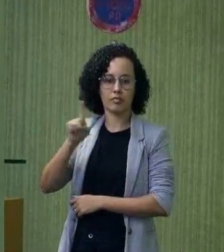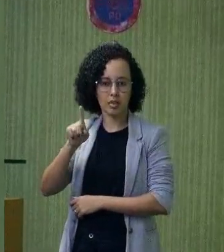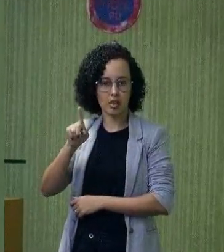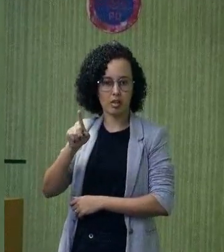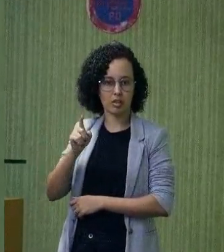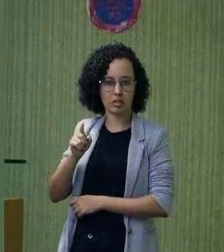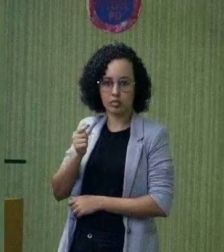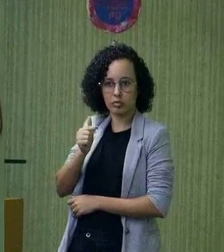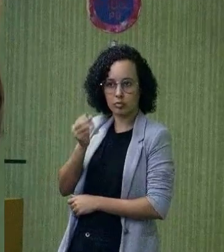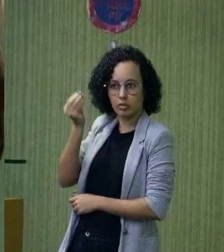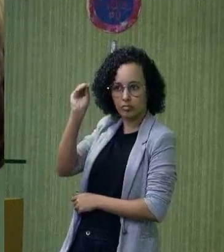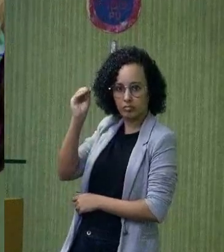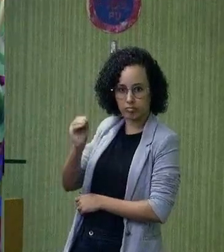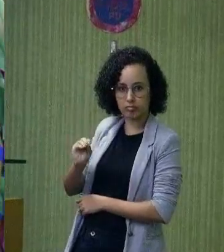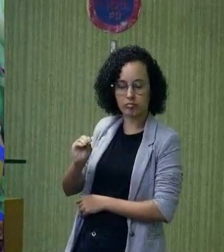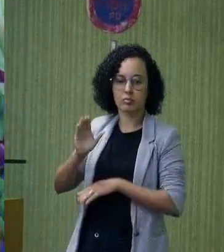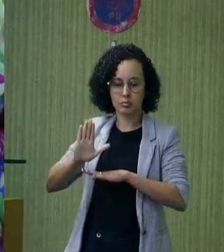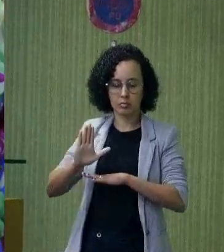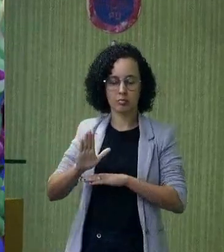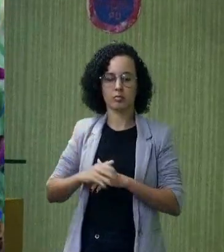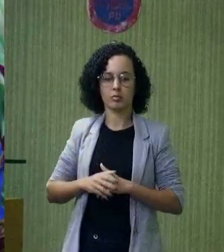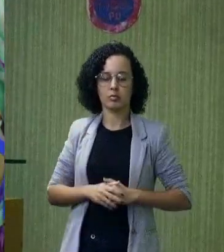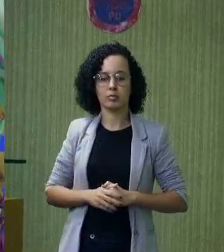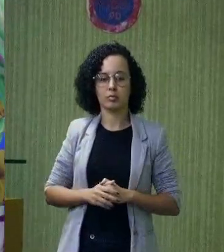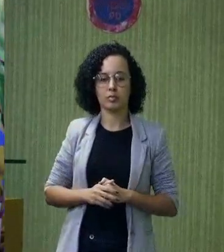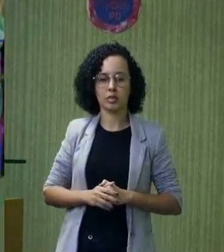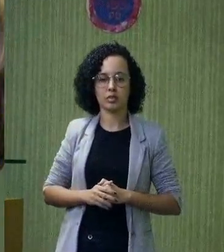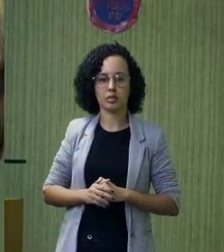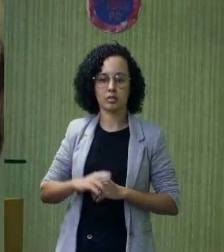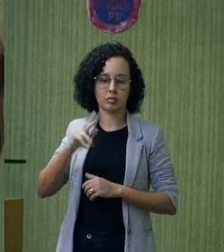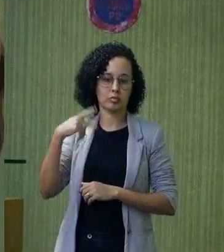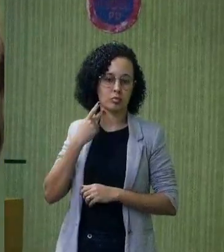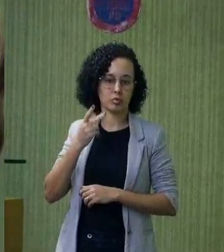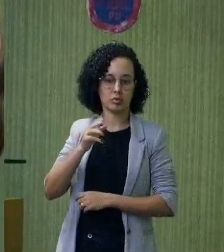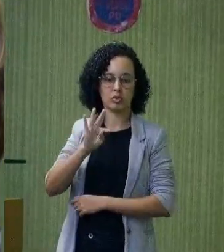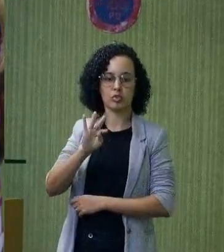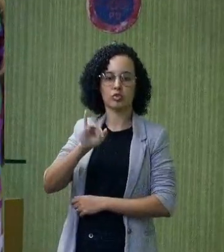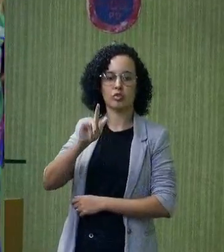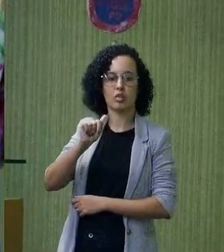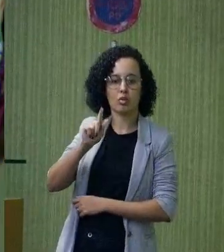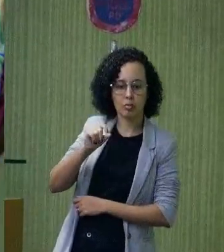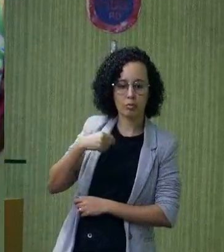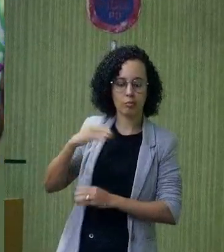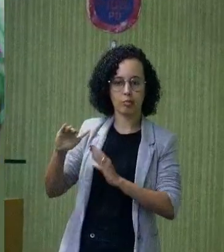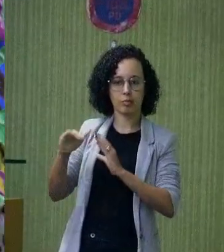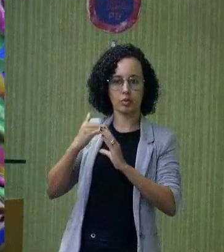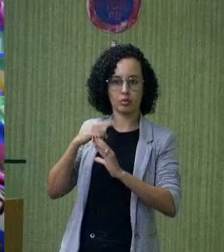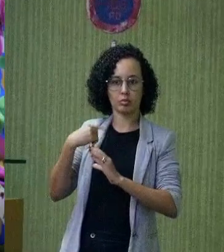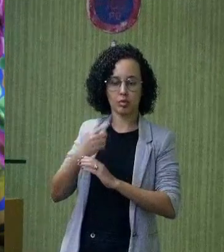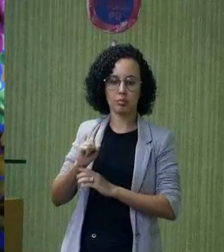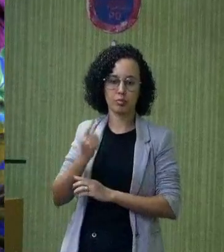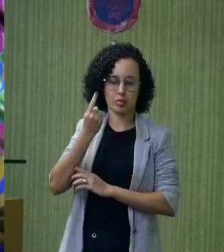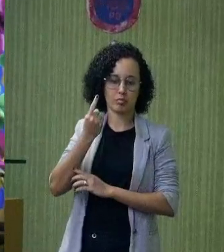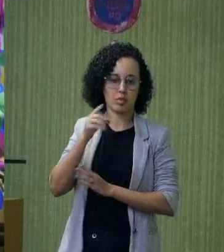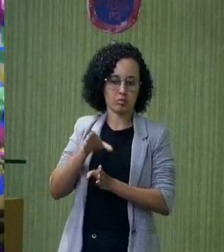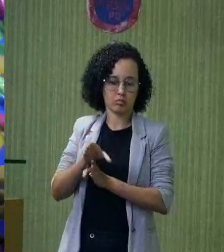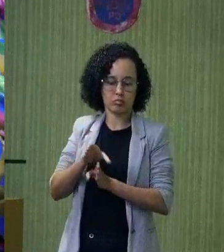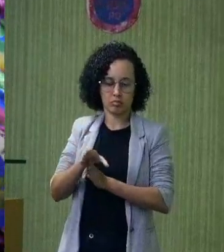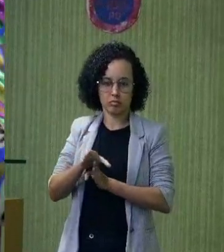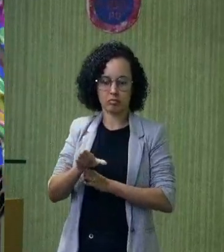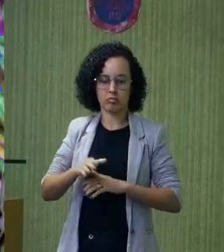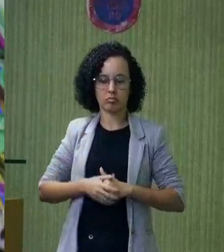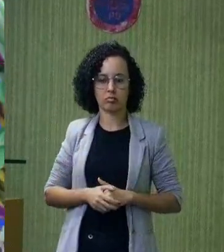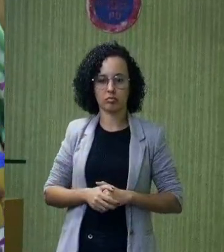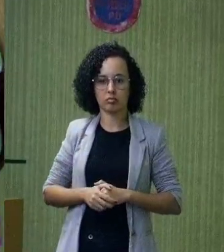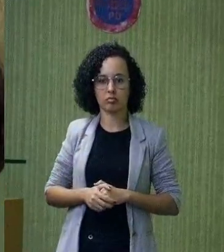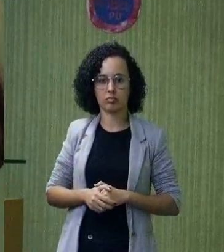colega de Tefé o Dr Tiago mandou pra gente a recomendação dele também foi a primeira recomendação também através dessa